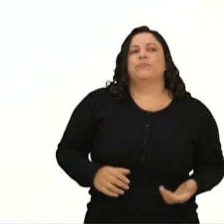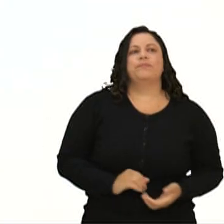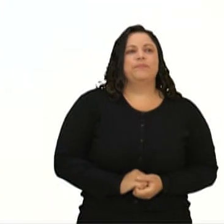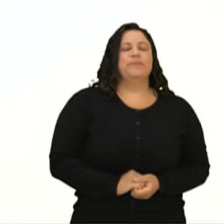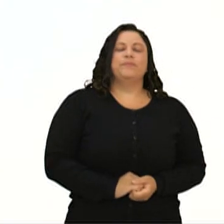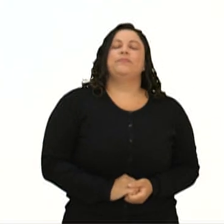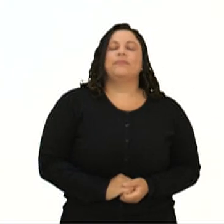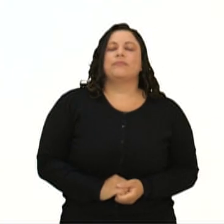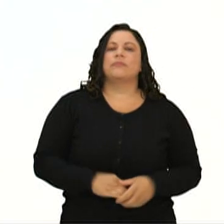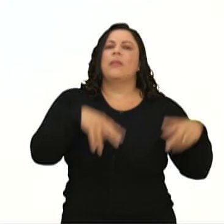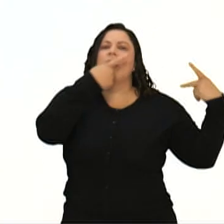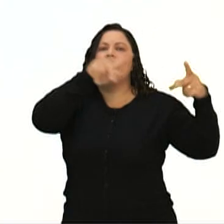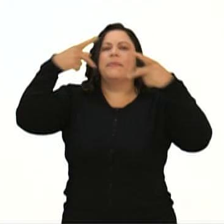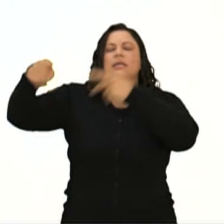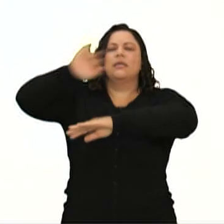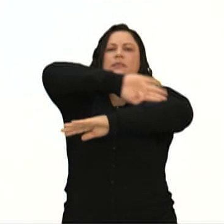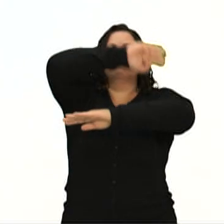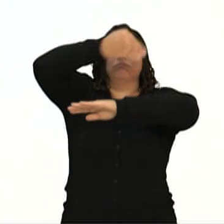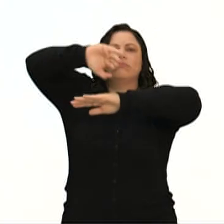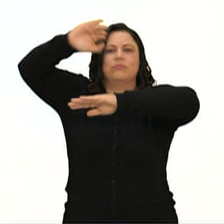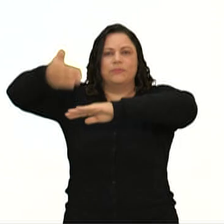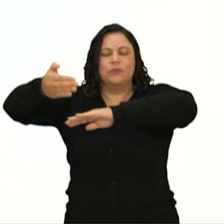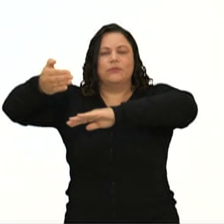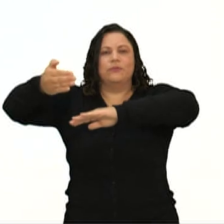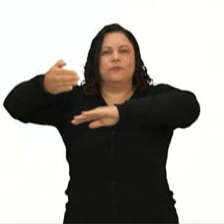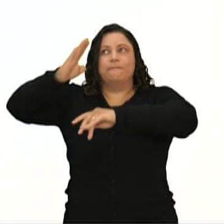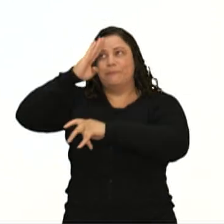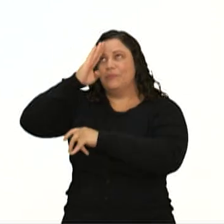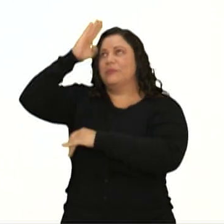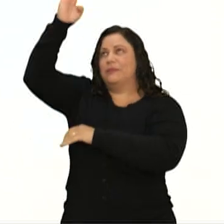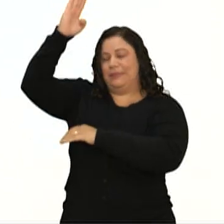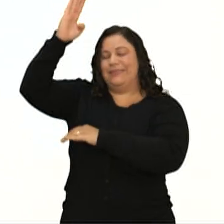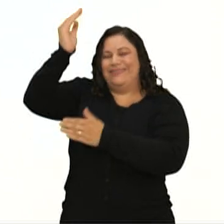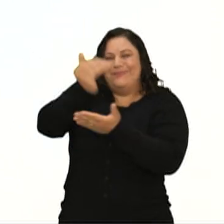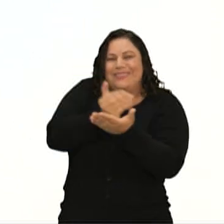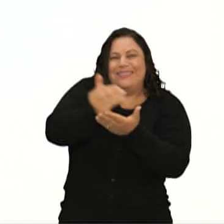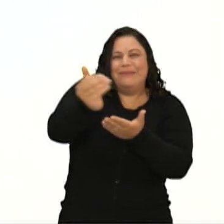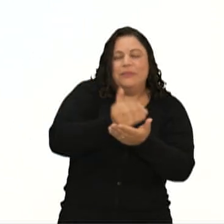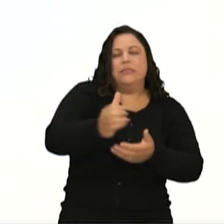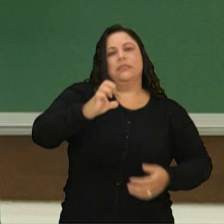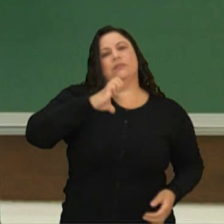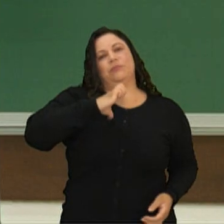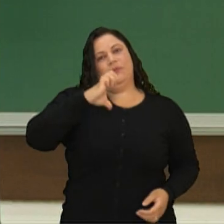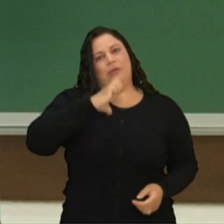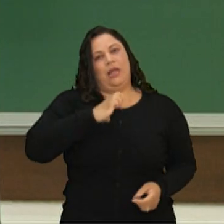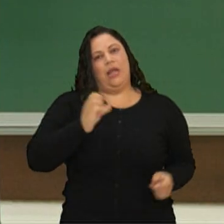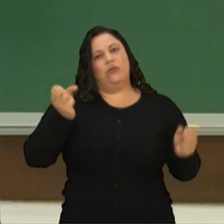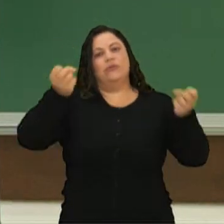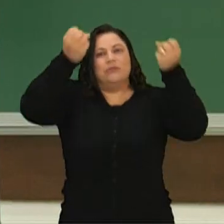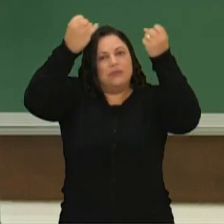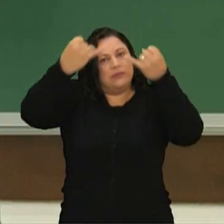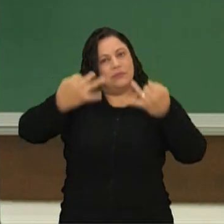da Montanha, né, que é um dos principais princípios éticos ditos por Jesus lá